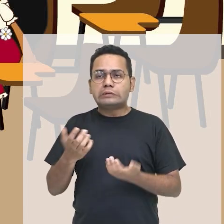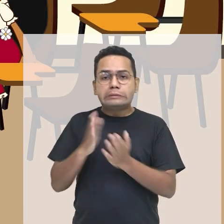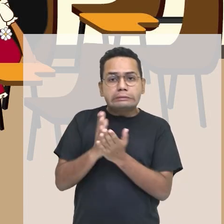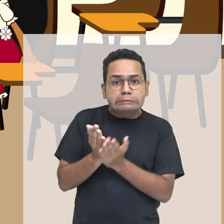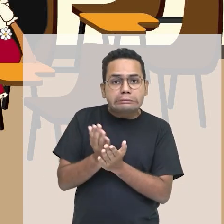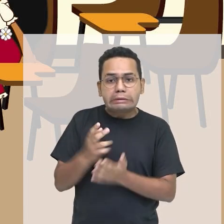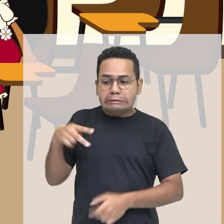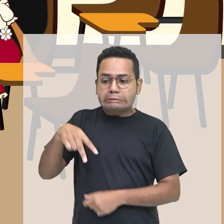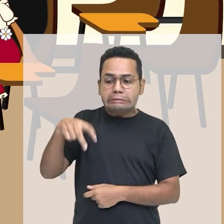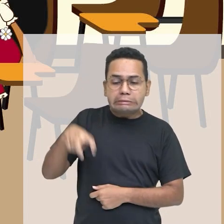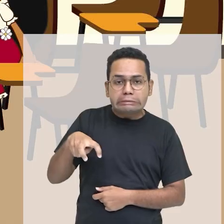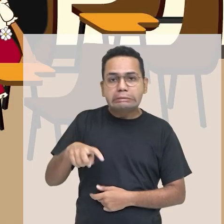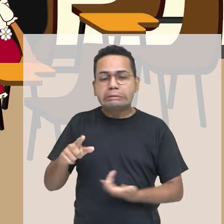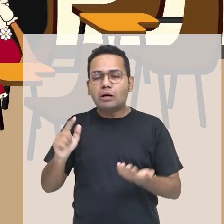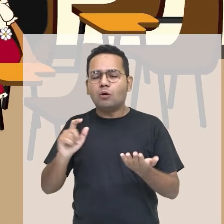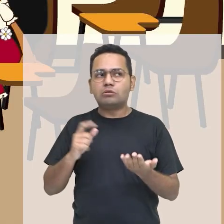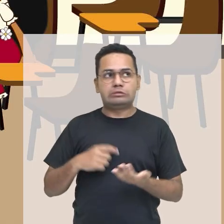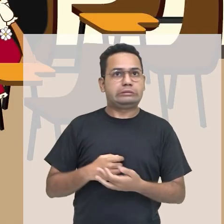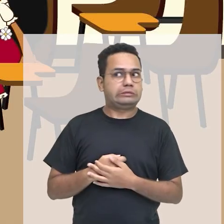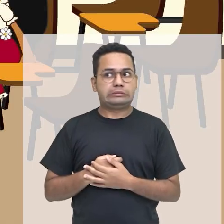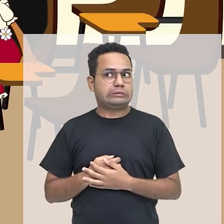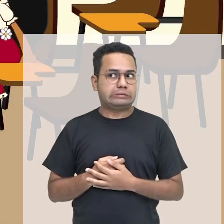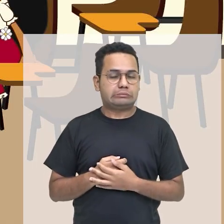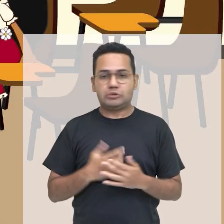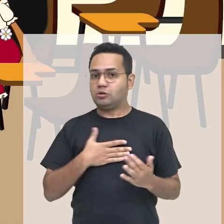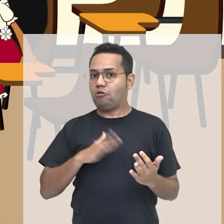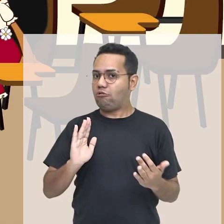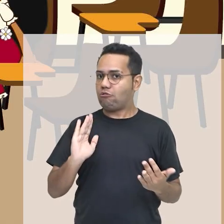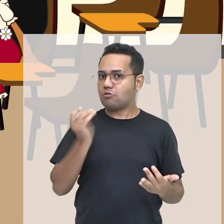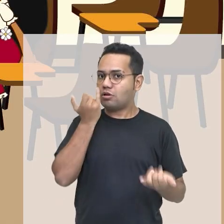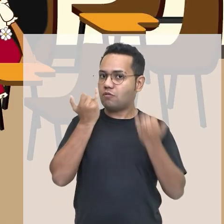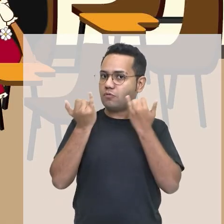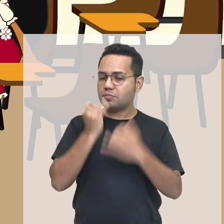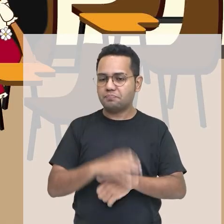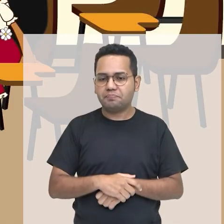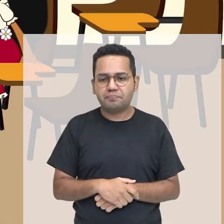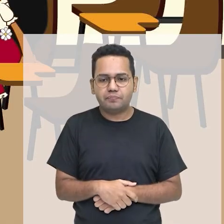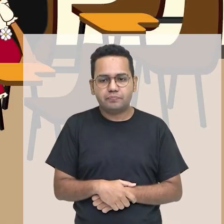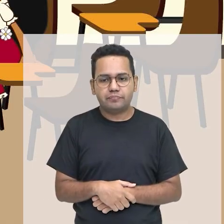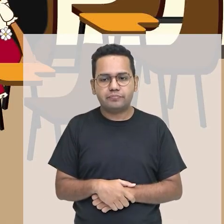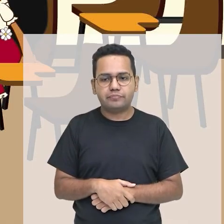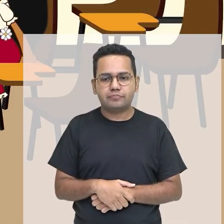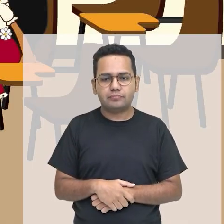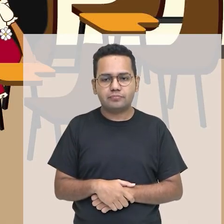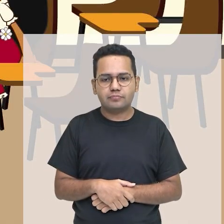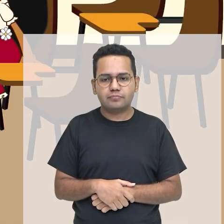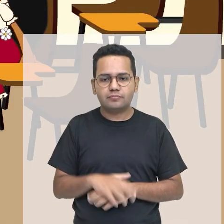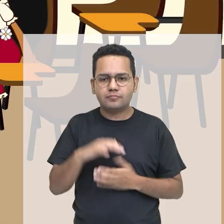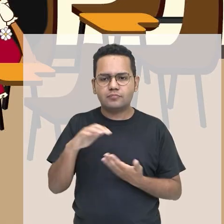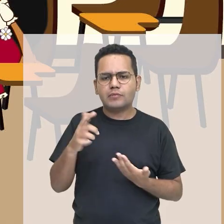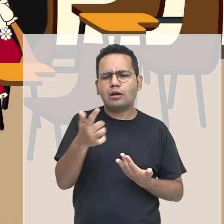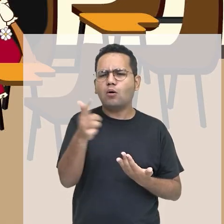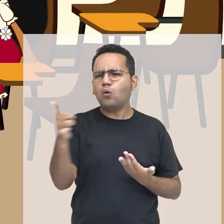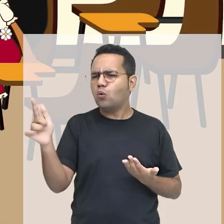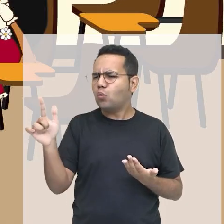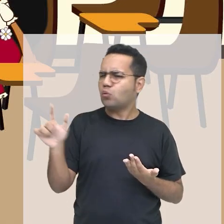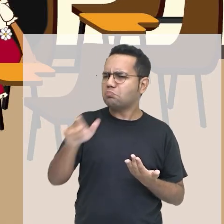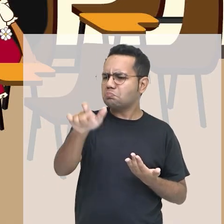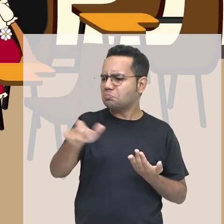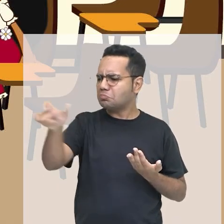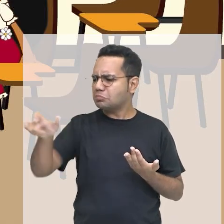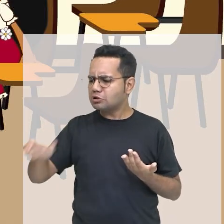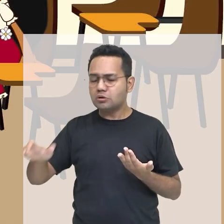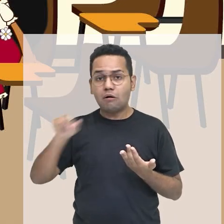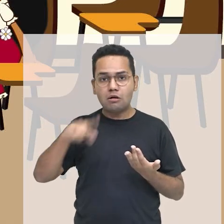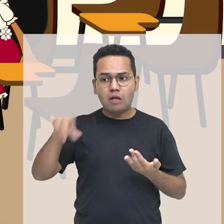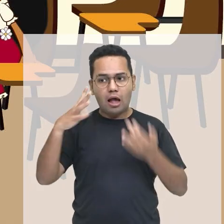cabeça, dando sinais de que ele não estava gostando do que ele estava ouvindo. Por outro lado, nós tínhamos outros colegas dele, todos